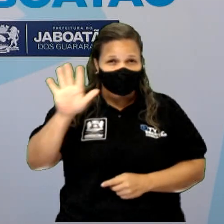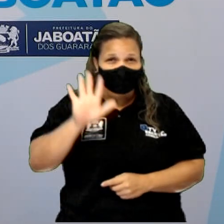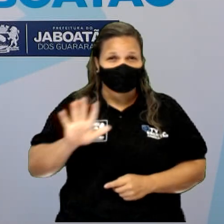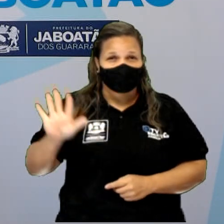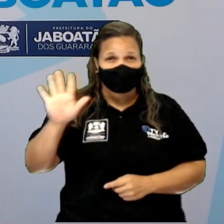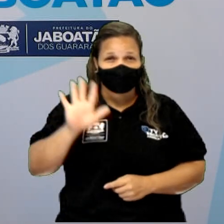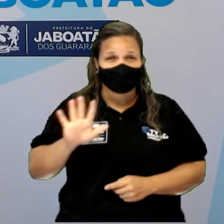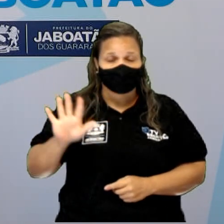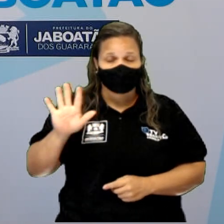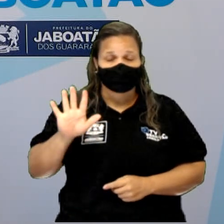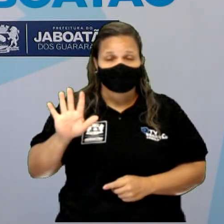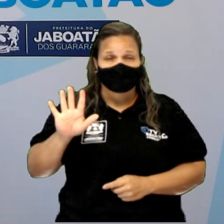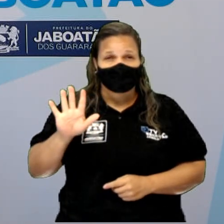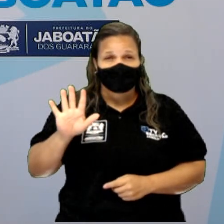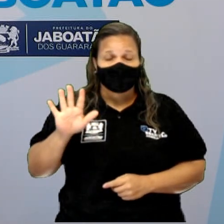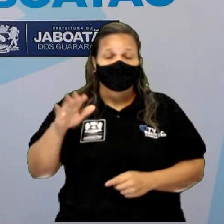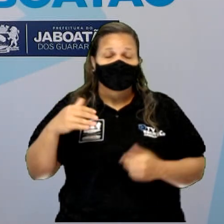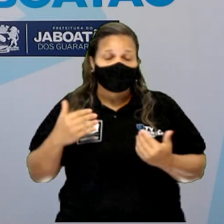que vai fazer com que